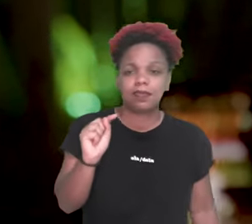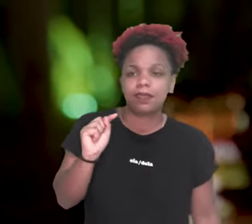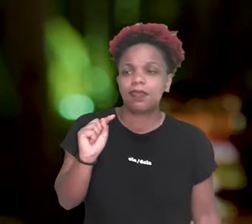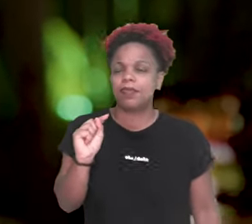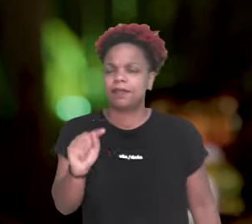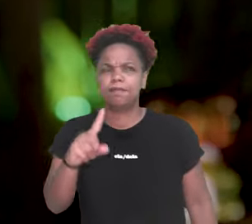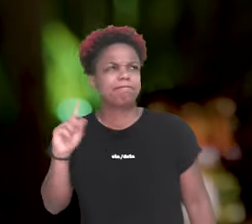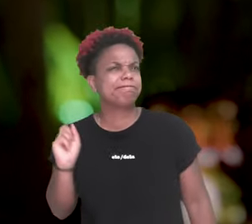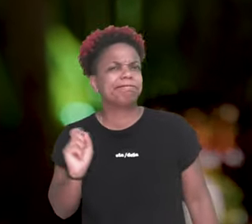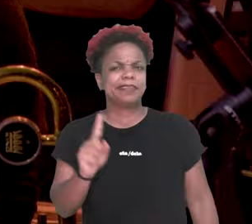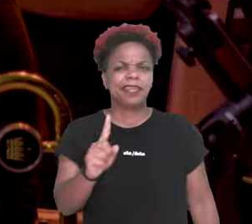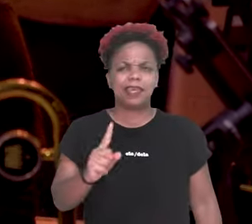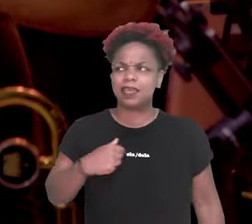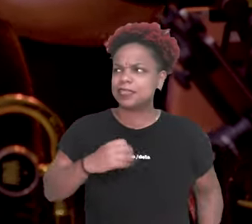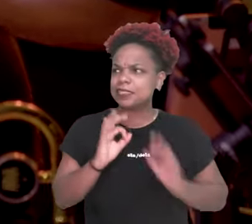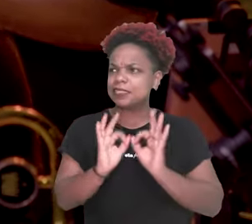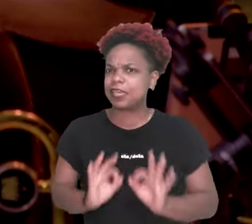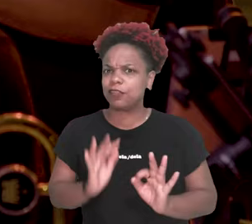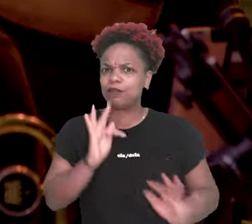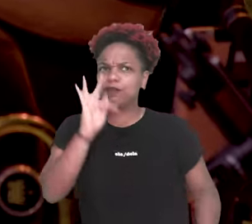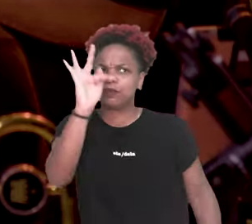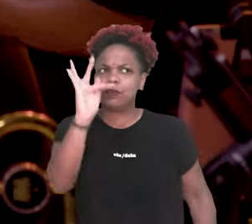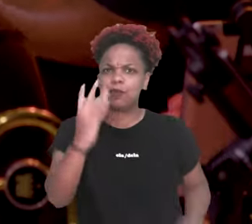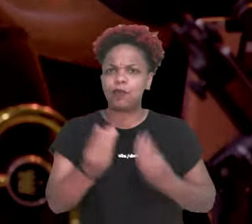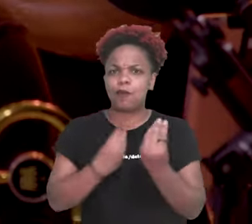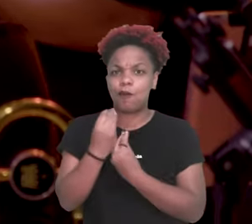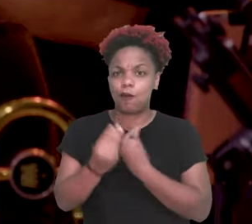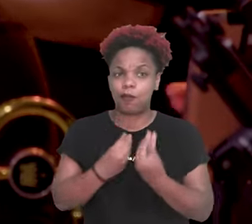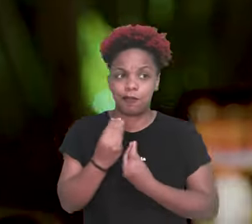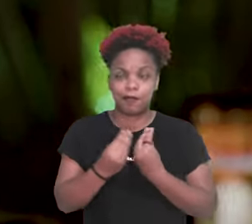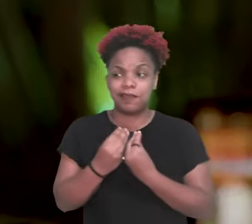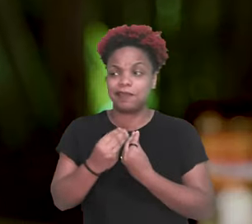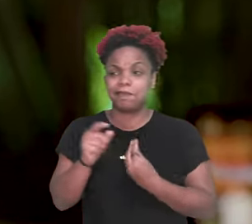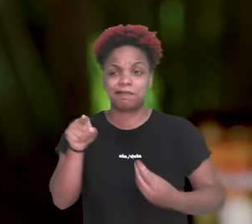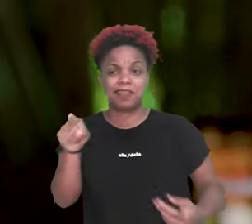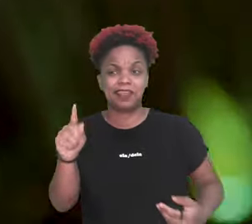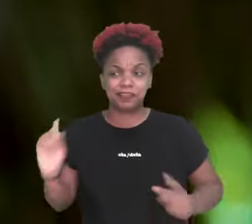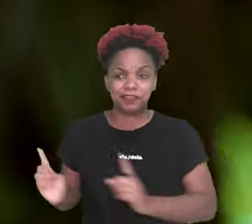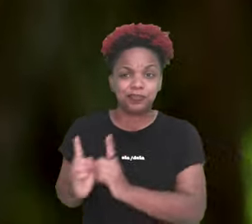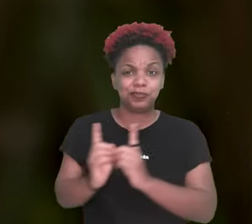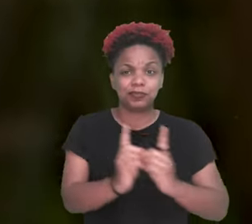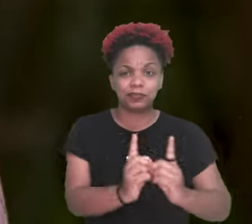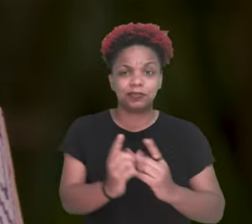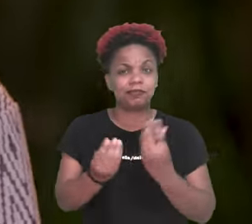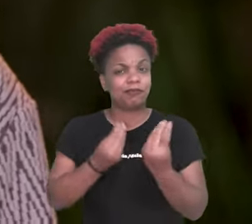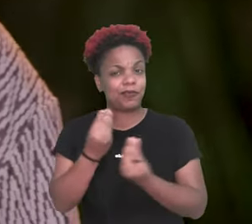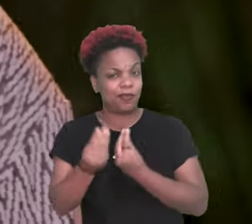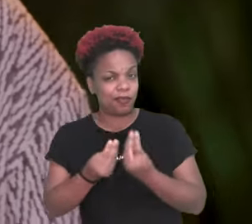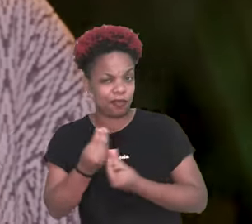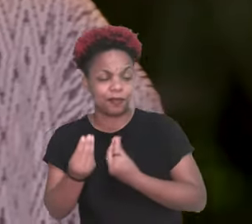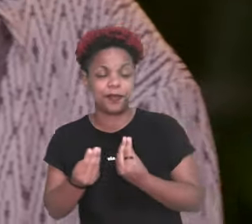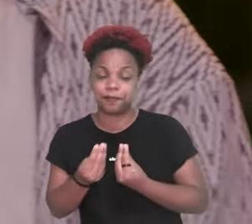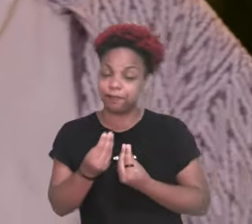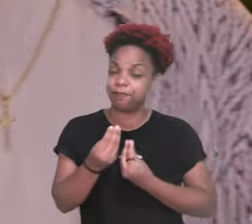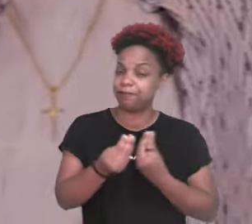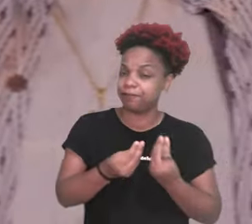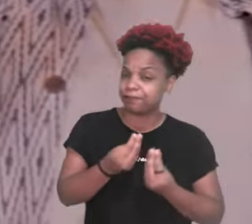Será que acha certo um futuro incerto ao lado de alguém que não merece te